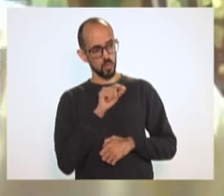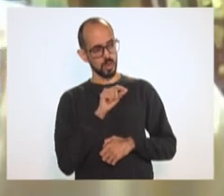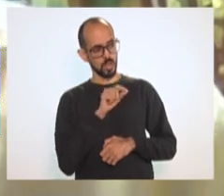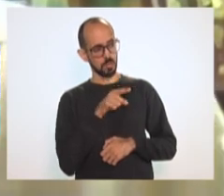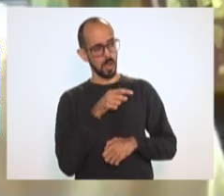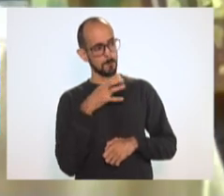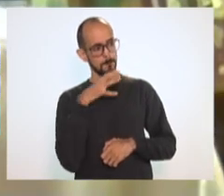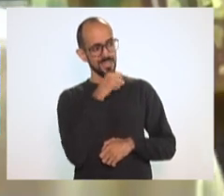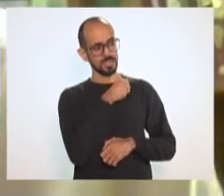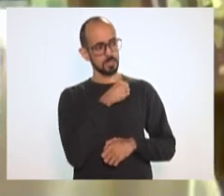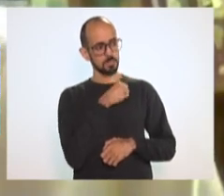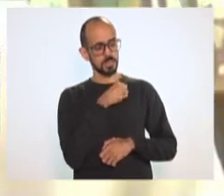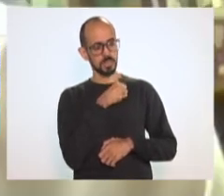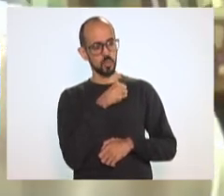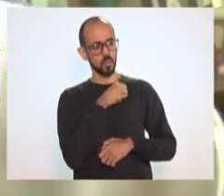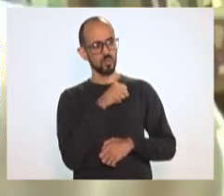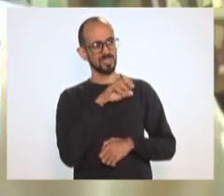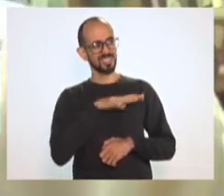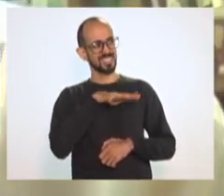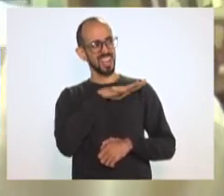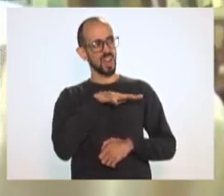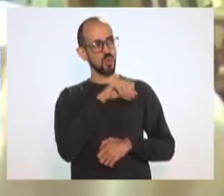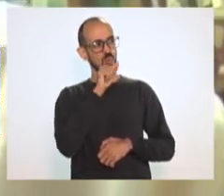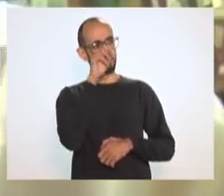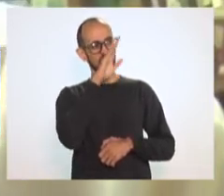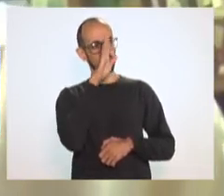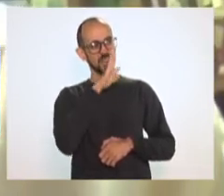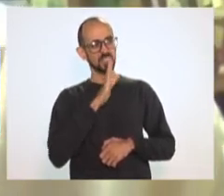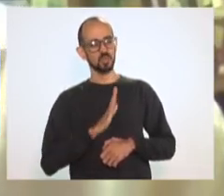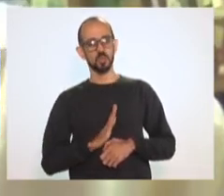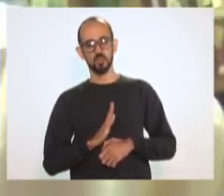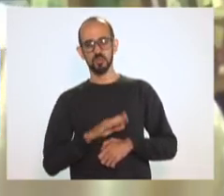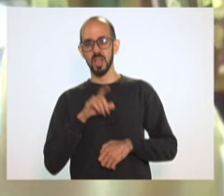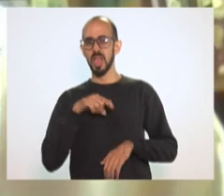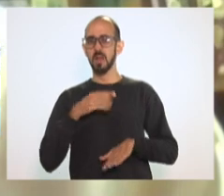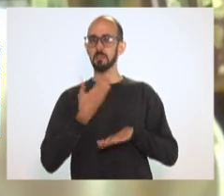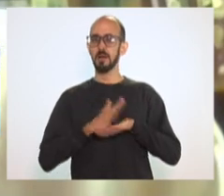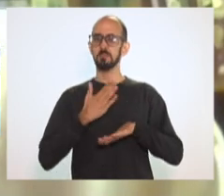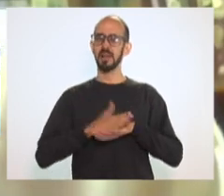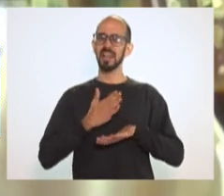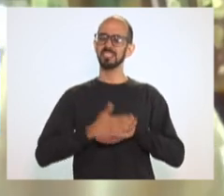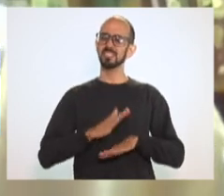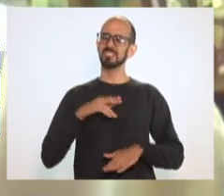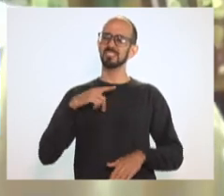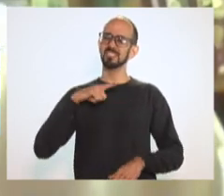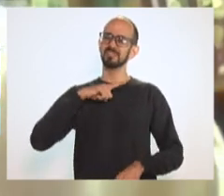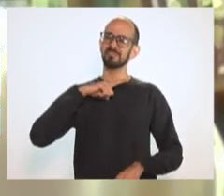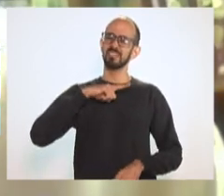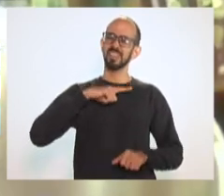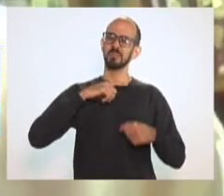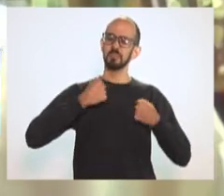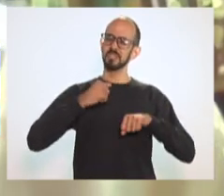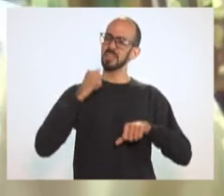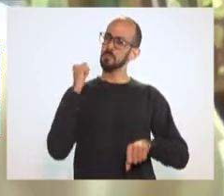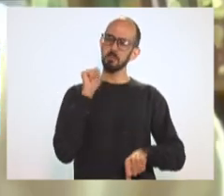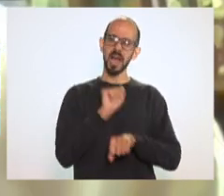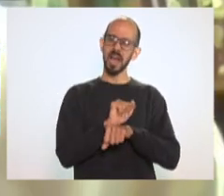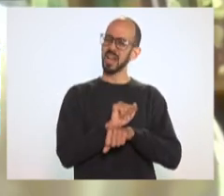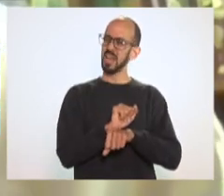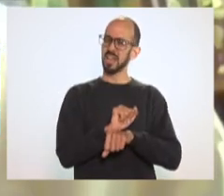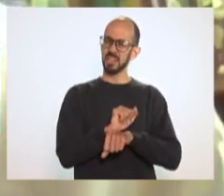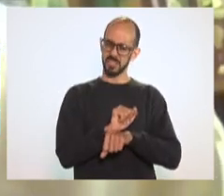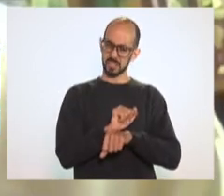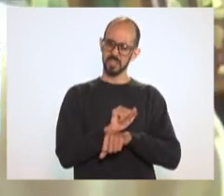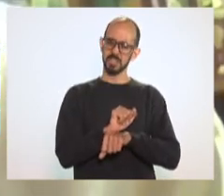brasileiro de uma maneira geral é uma prática que realmente existe que precisa ser combatida dentro das